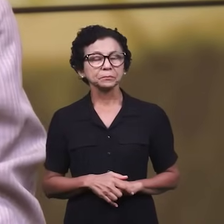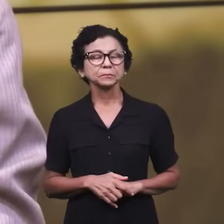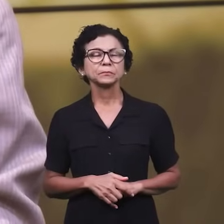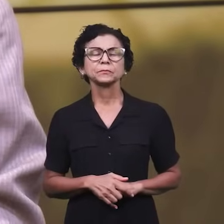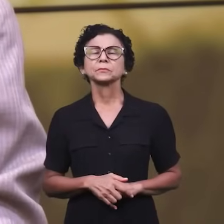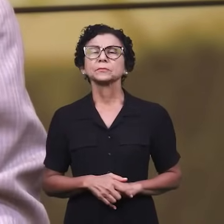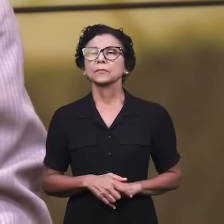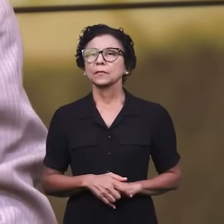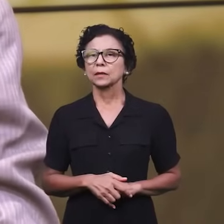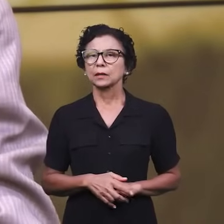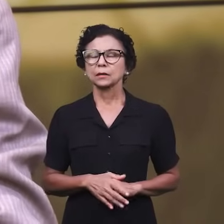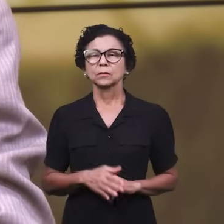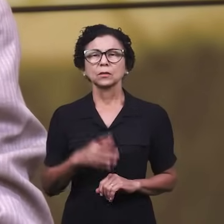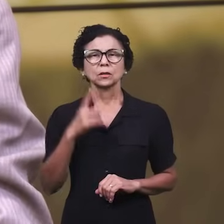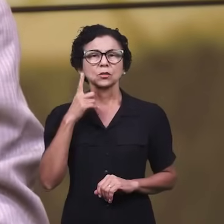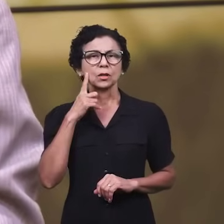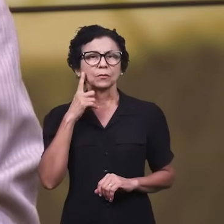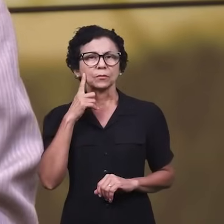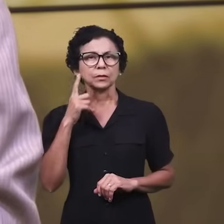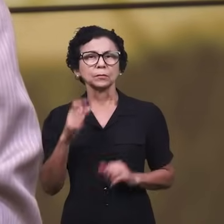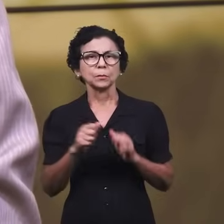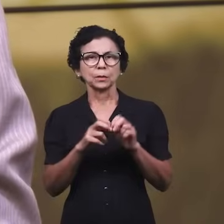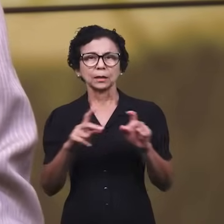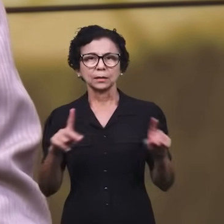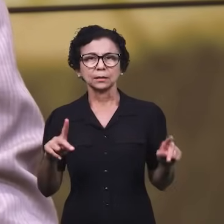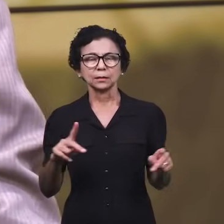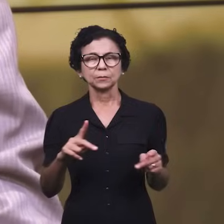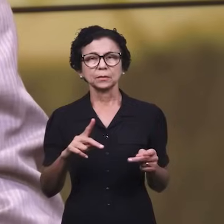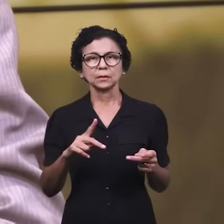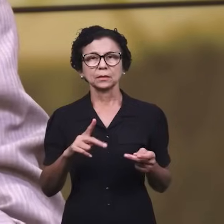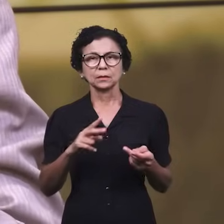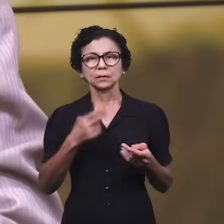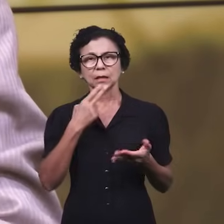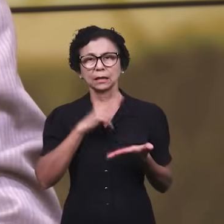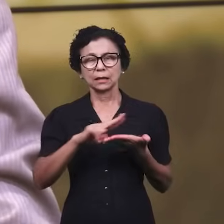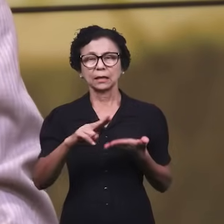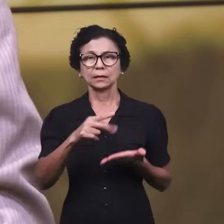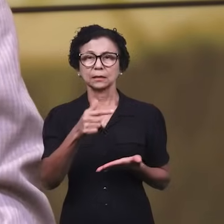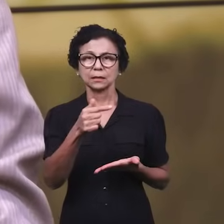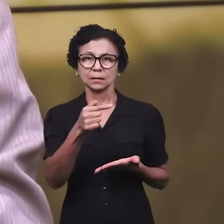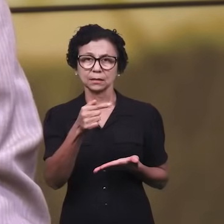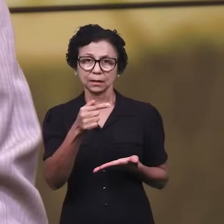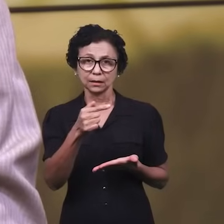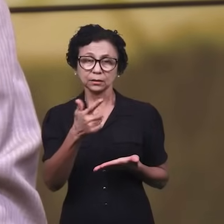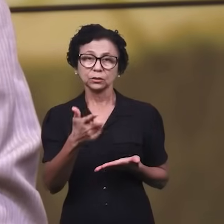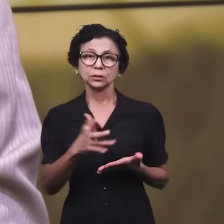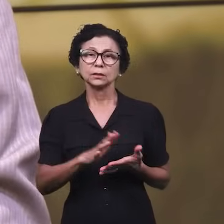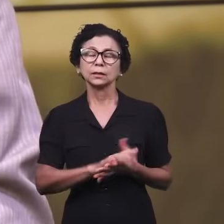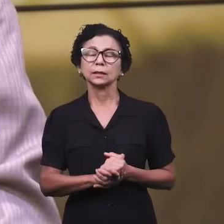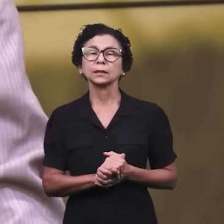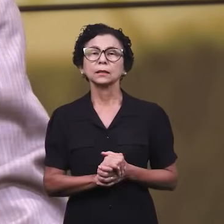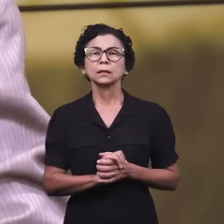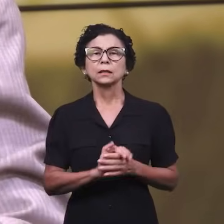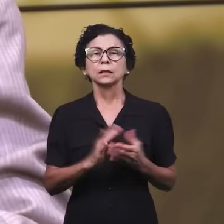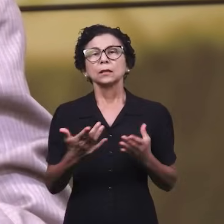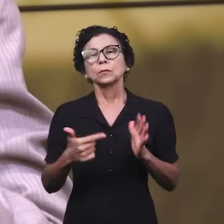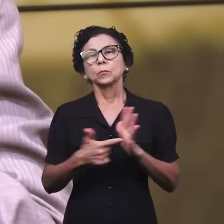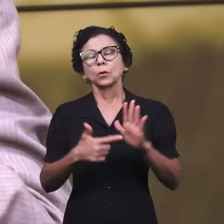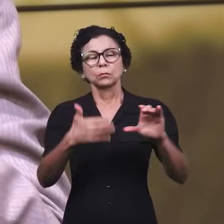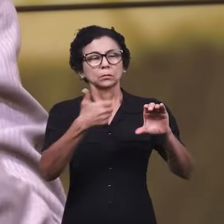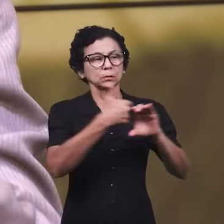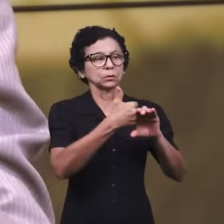sétima carta nós vemos a situação ali de de um cristianismo que tá falido que que